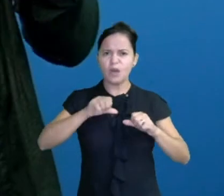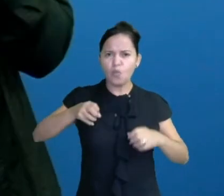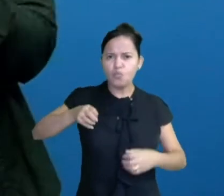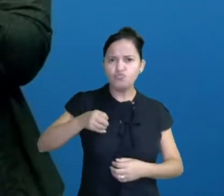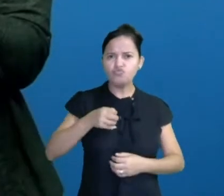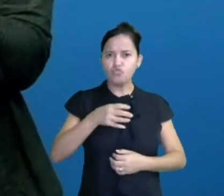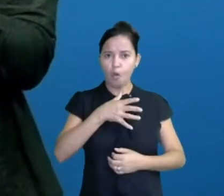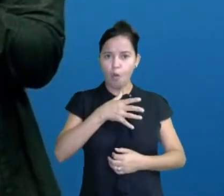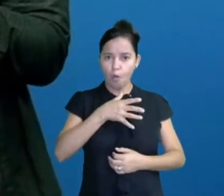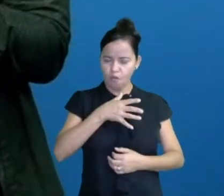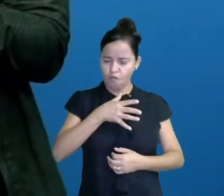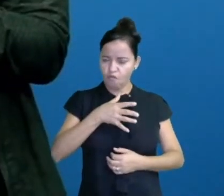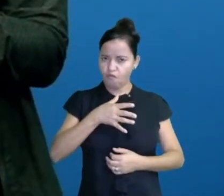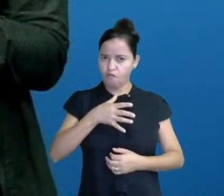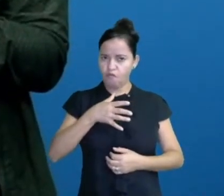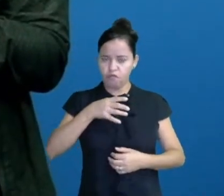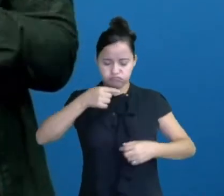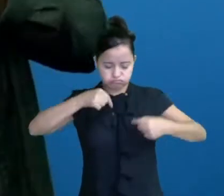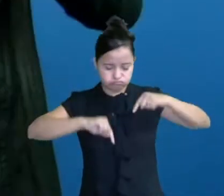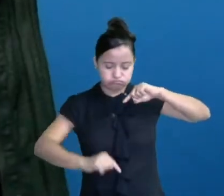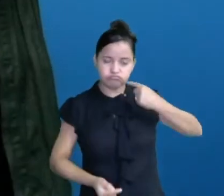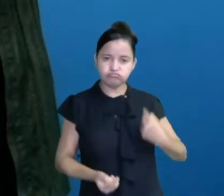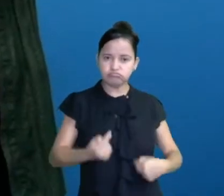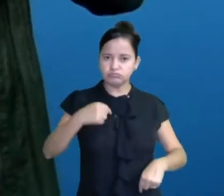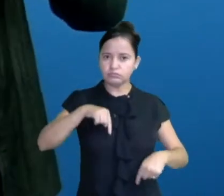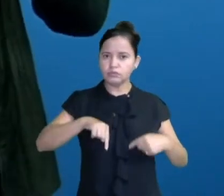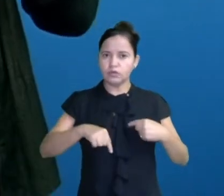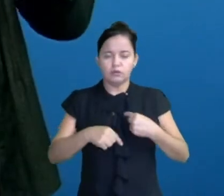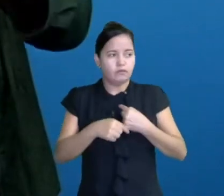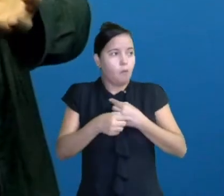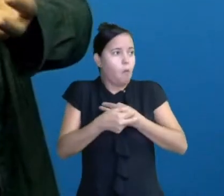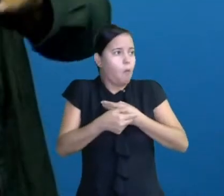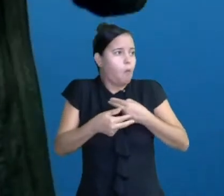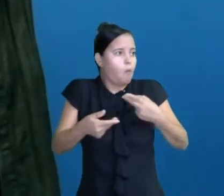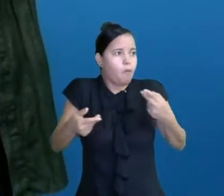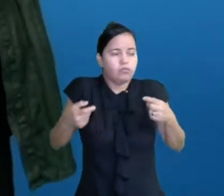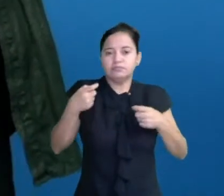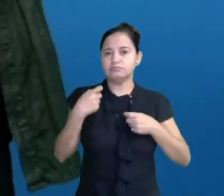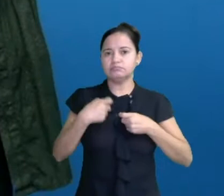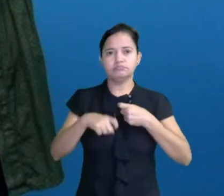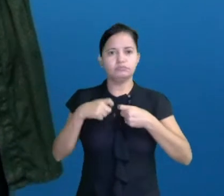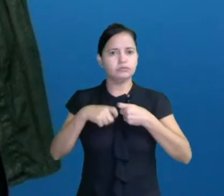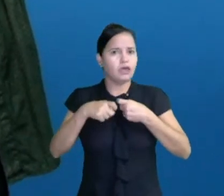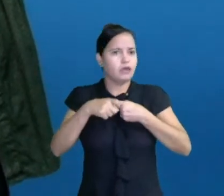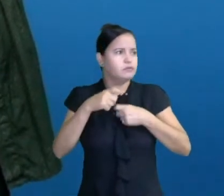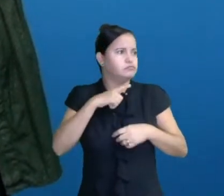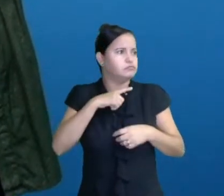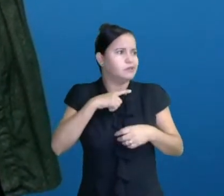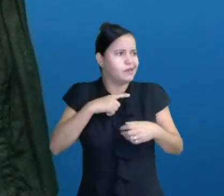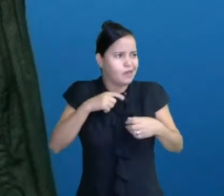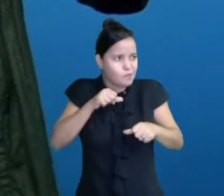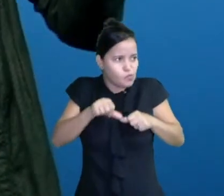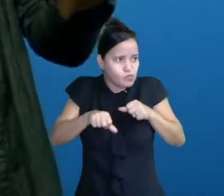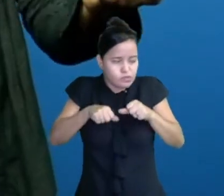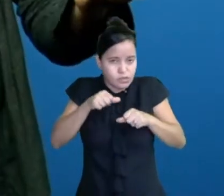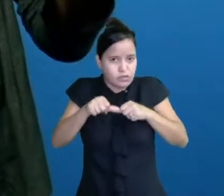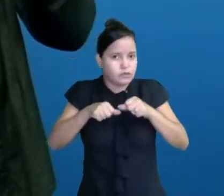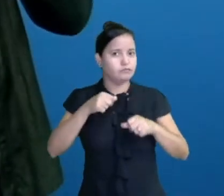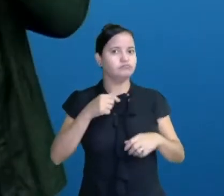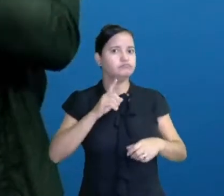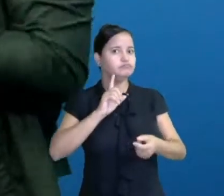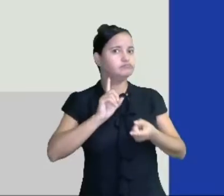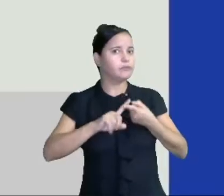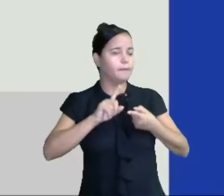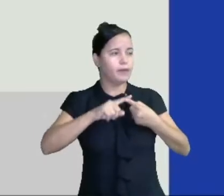momento que a gente vai ter a interação dos hormônios e a interação, hormônios esses, hormônios sexuais e o nosso cérebro, o nosso sistema